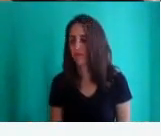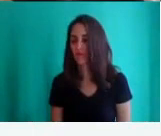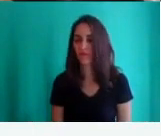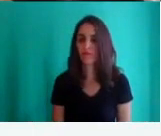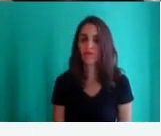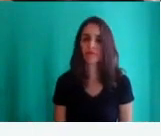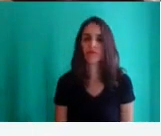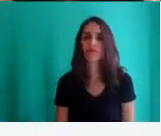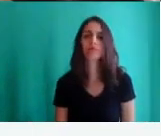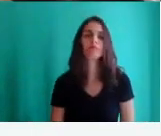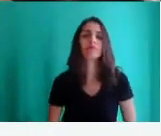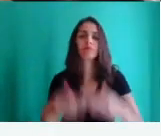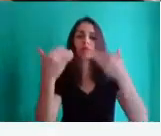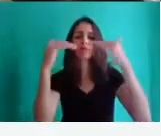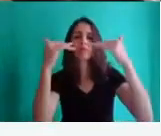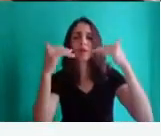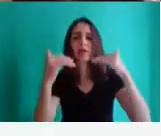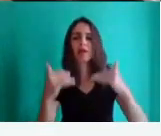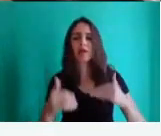Vamos gerar a lista.